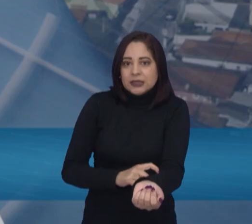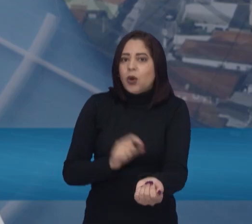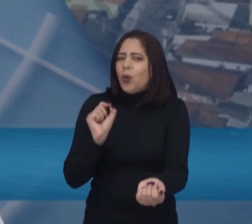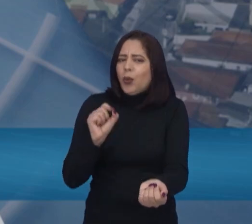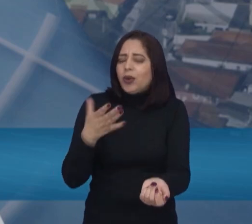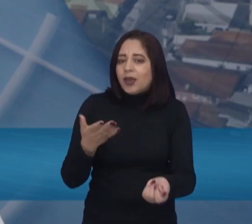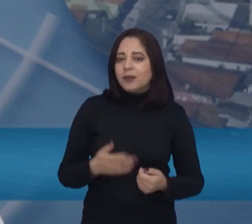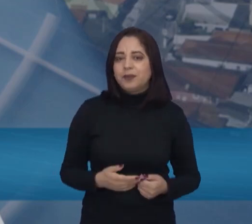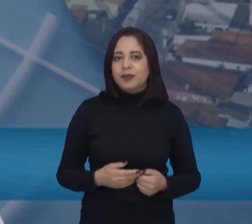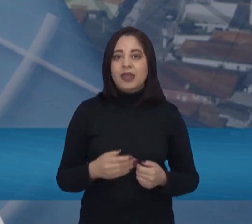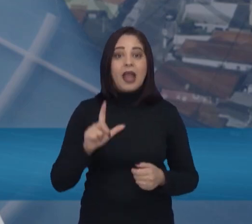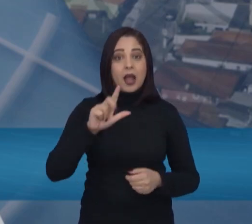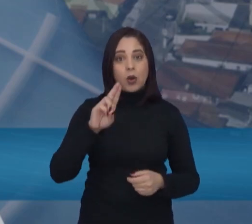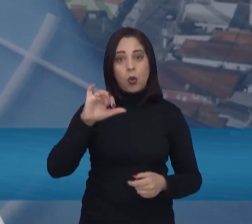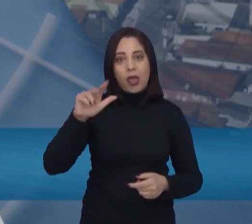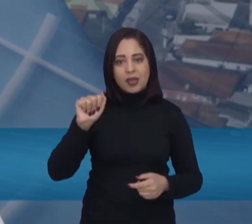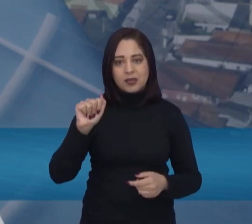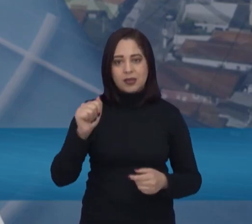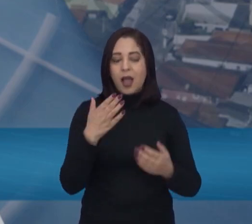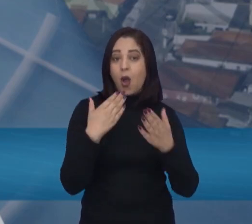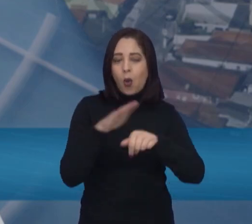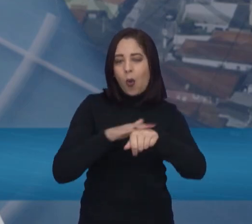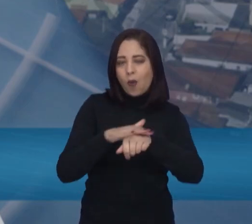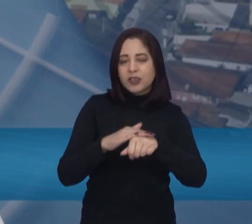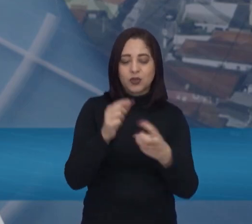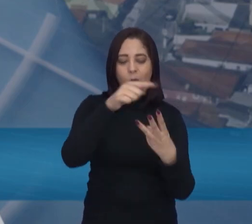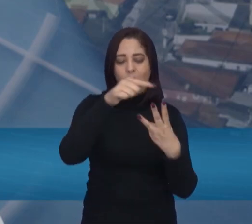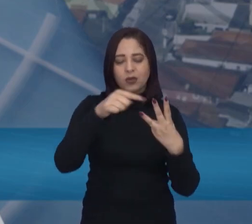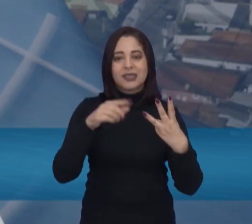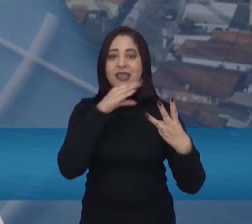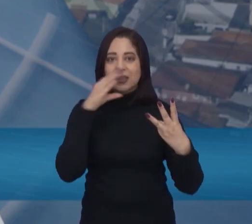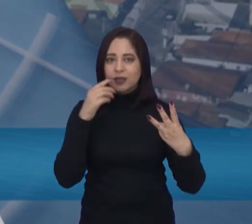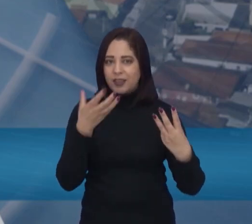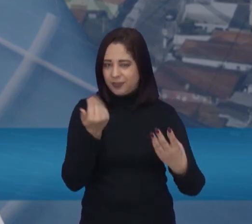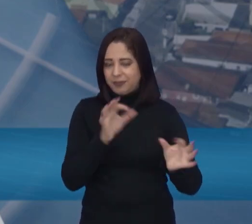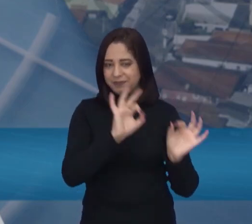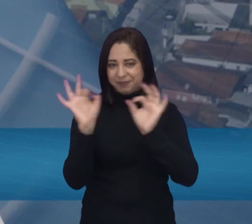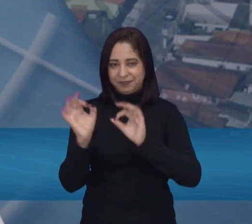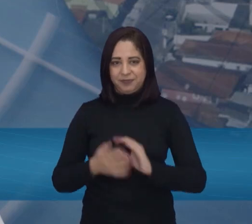com 3 adolescentes. O que será que elas têm a dizer? É o que veremos agora.